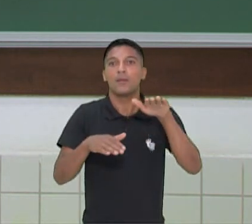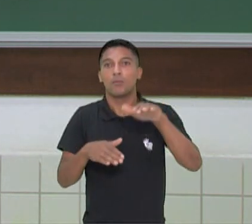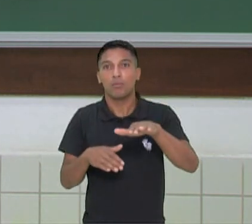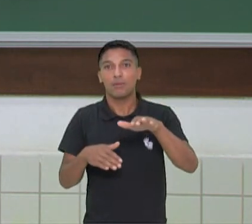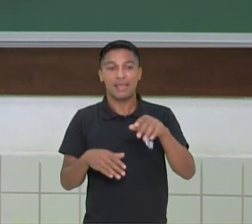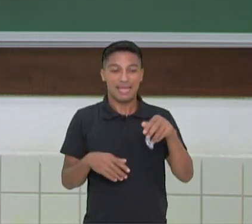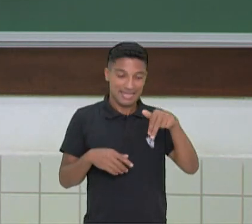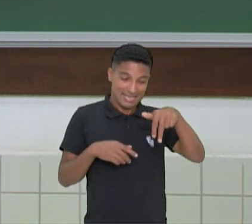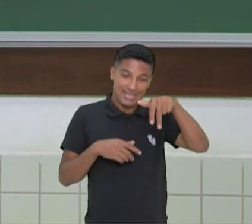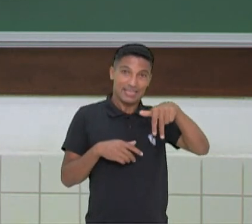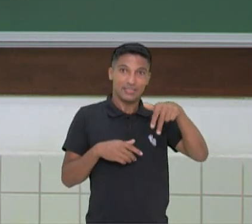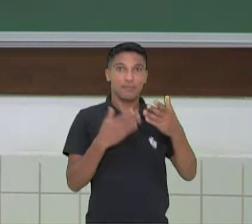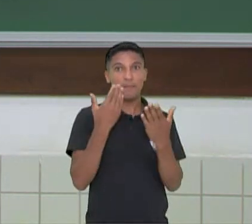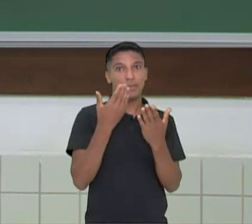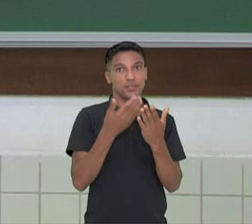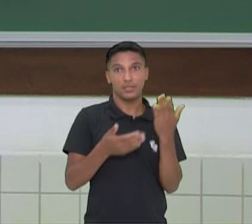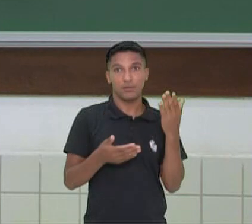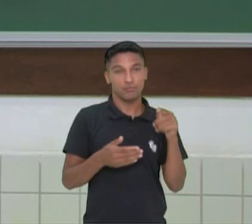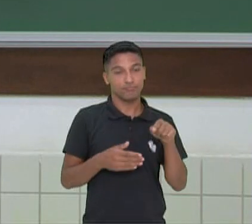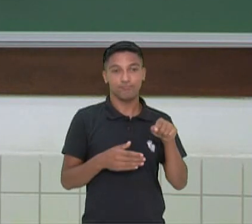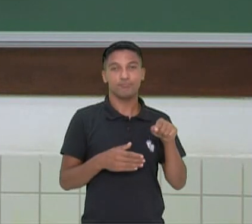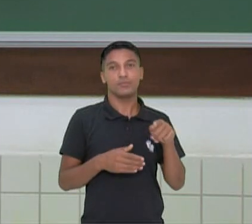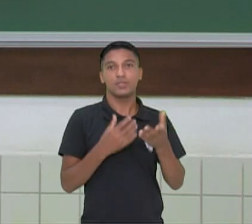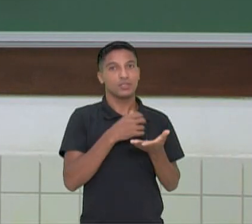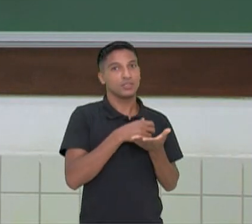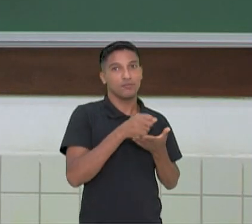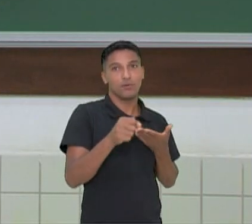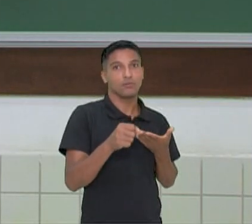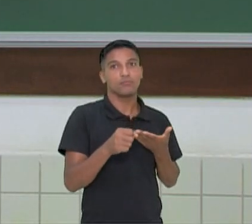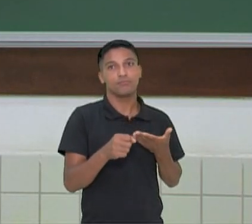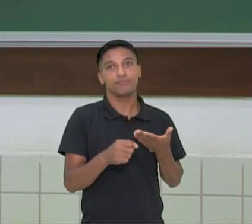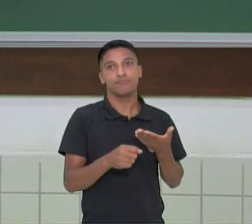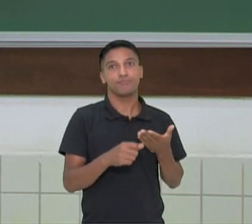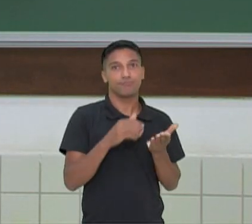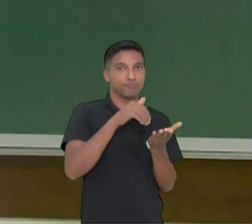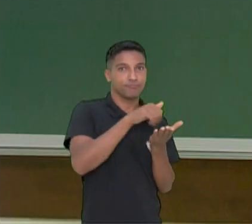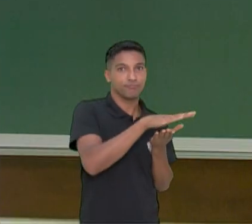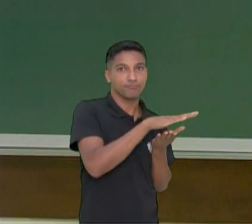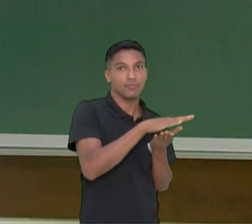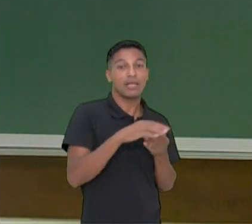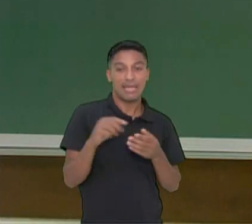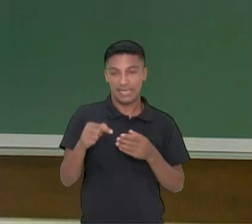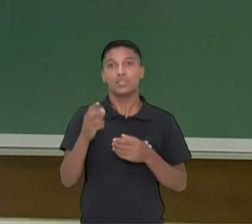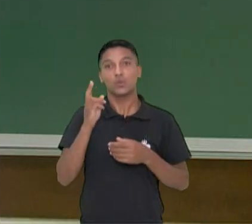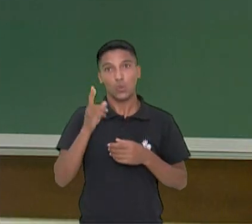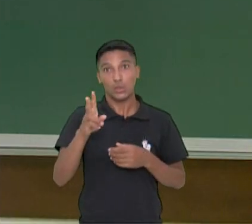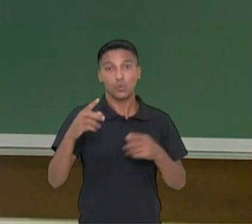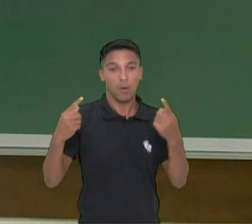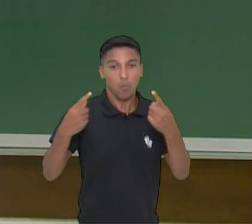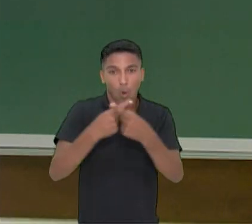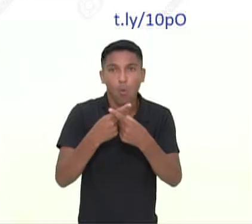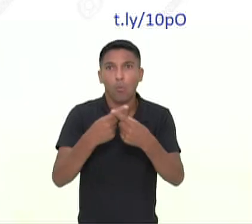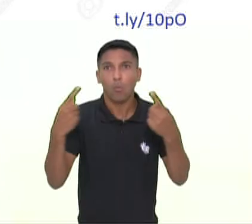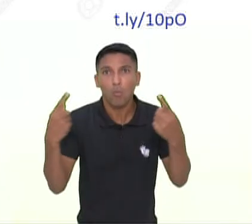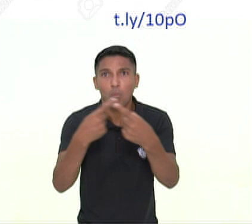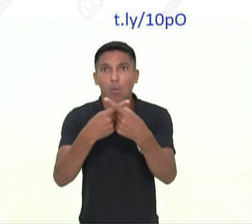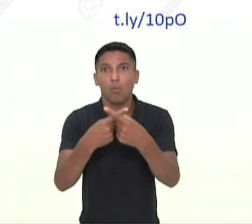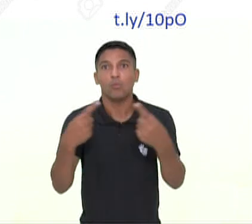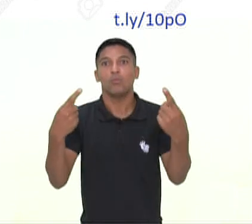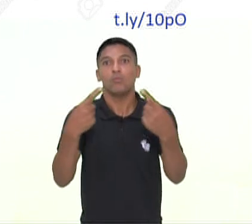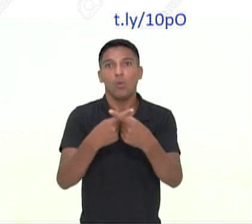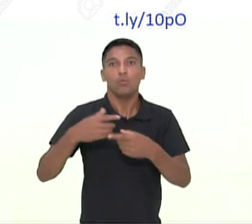abandona o torneio naquela luta naquele do é OK o segundo exercício Então